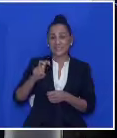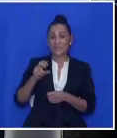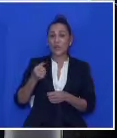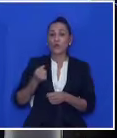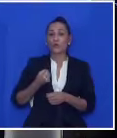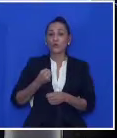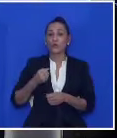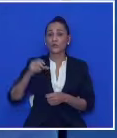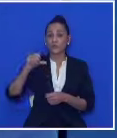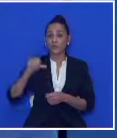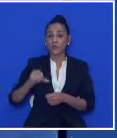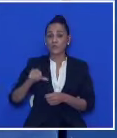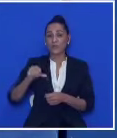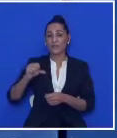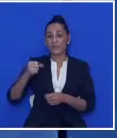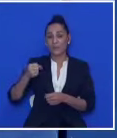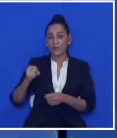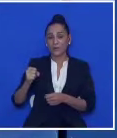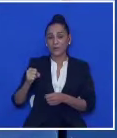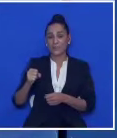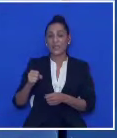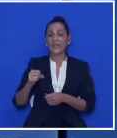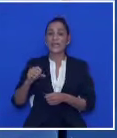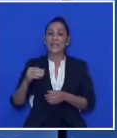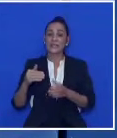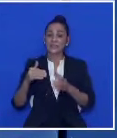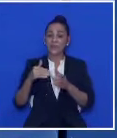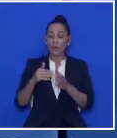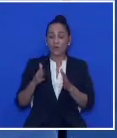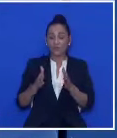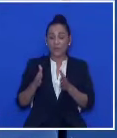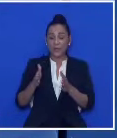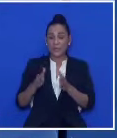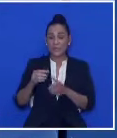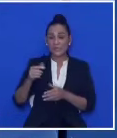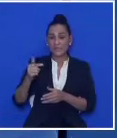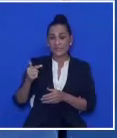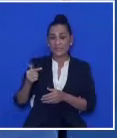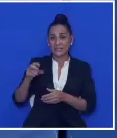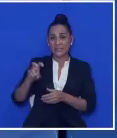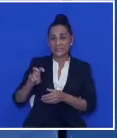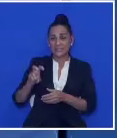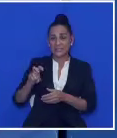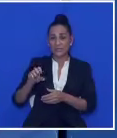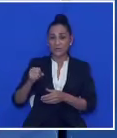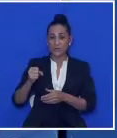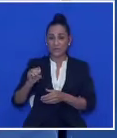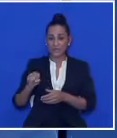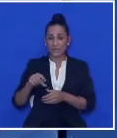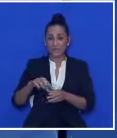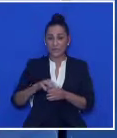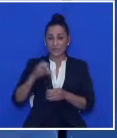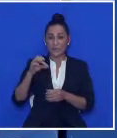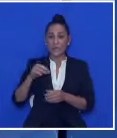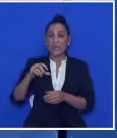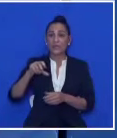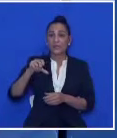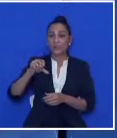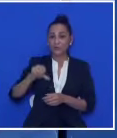foi 98, tá? Entre 80 e 75. A dezena sorteada